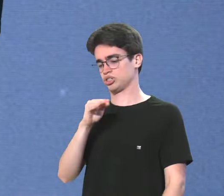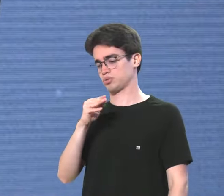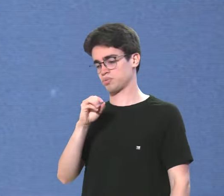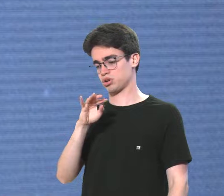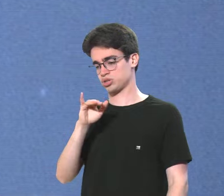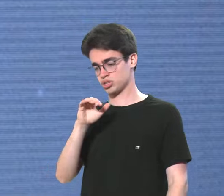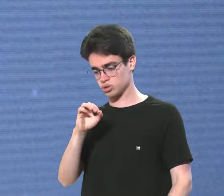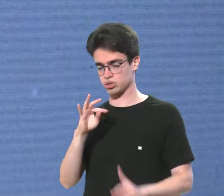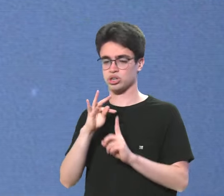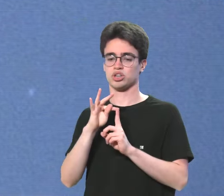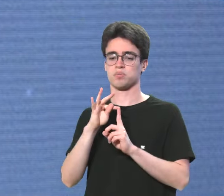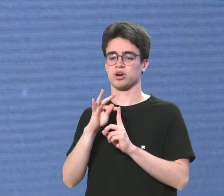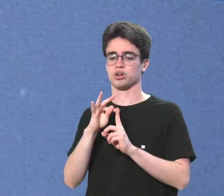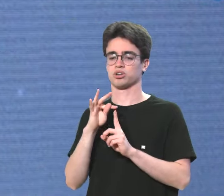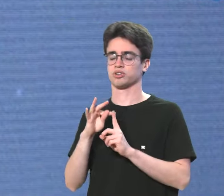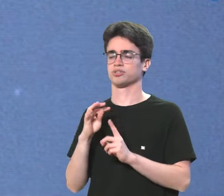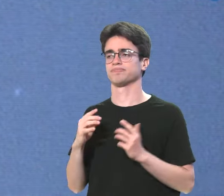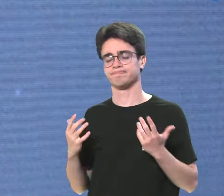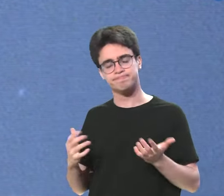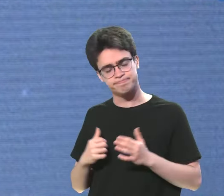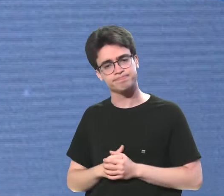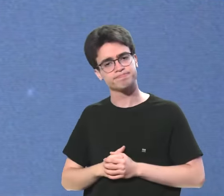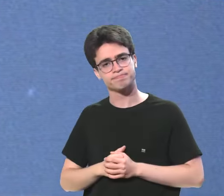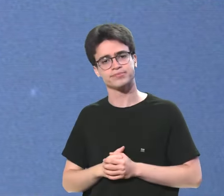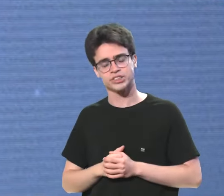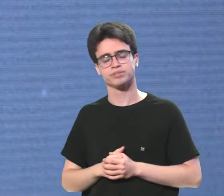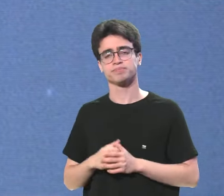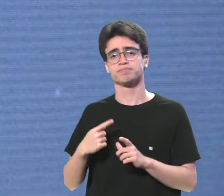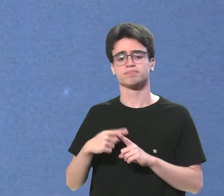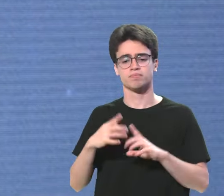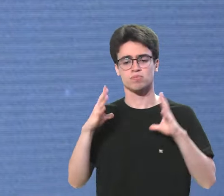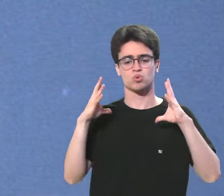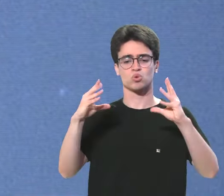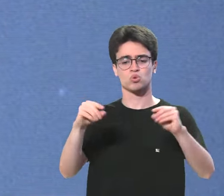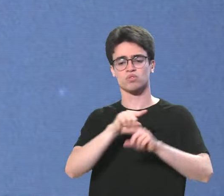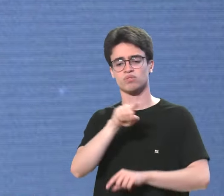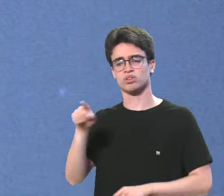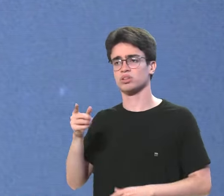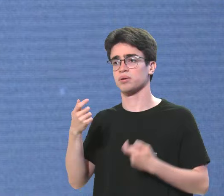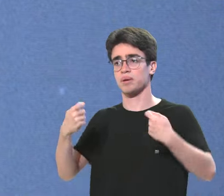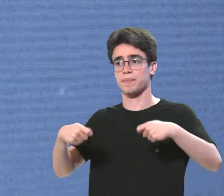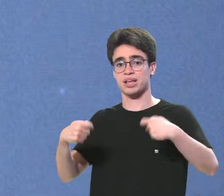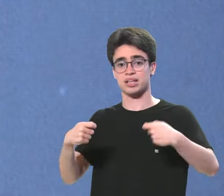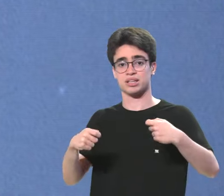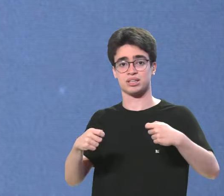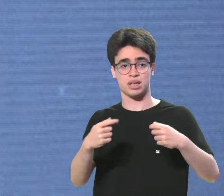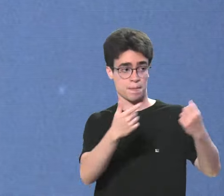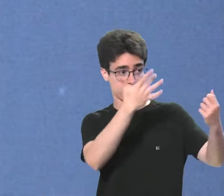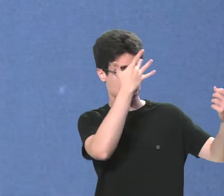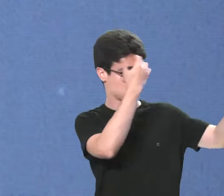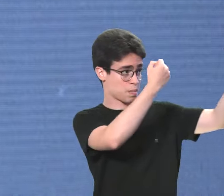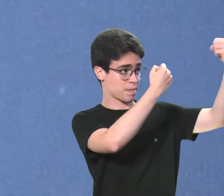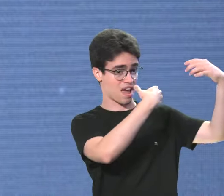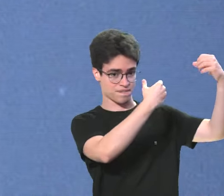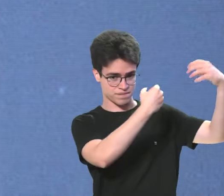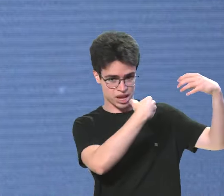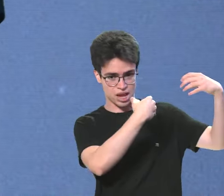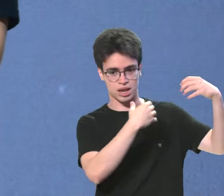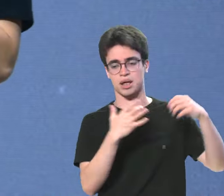algumas vezes Todo mundo precisa de um discípulo de Jesus para ser mentor de